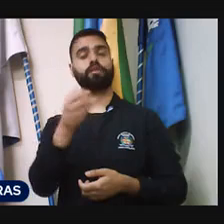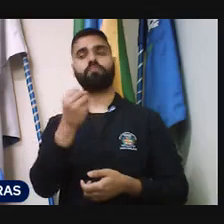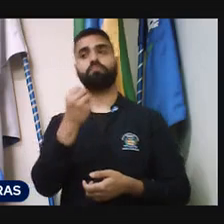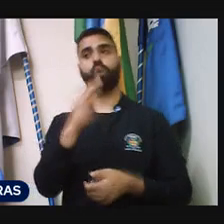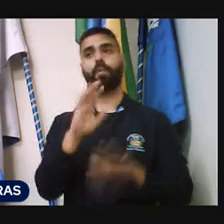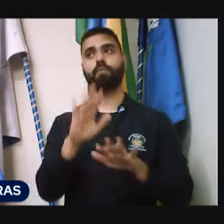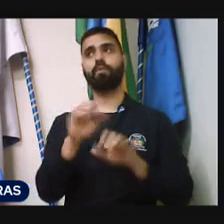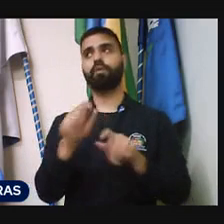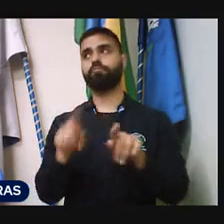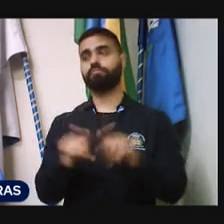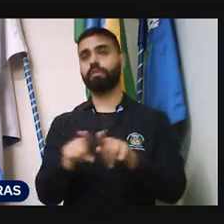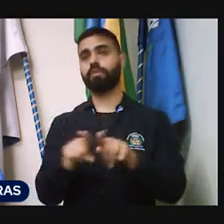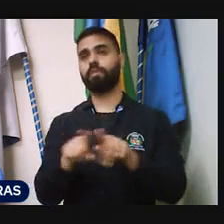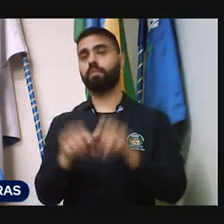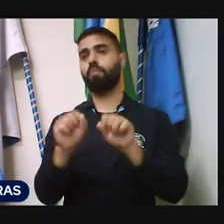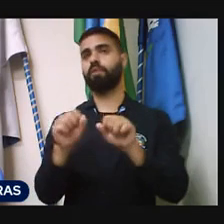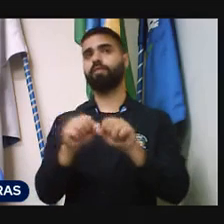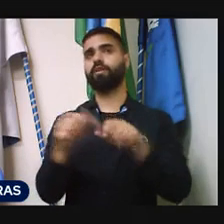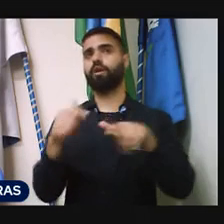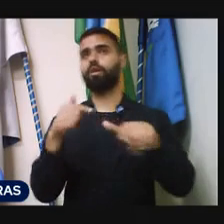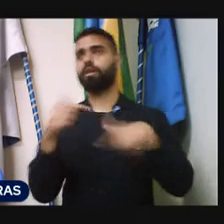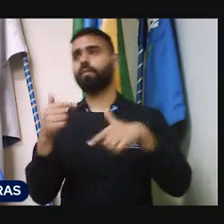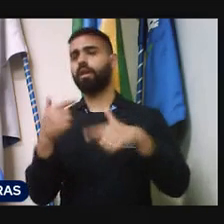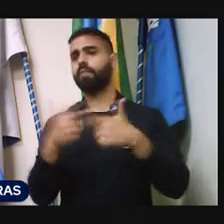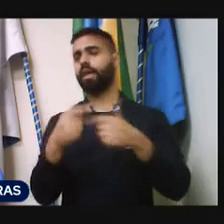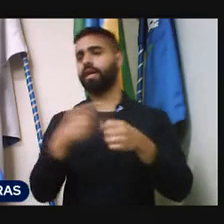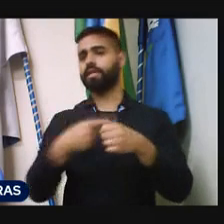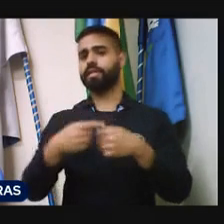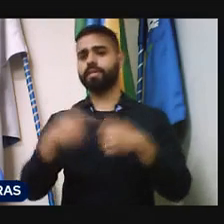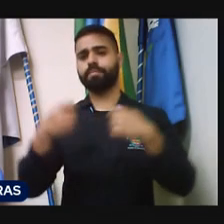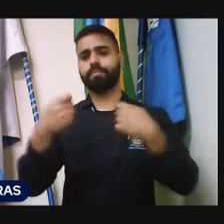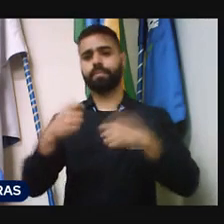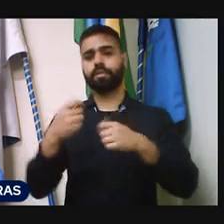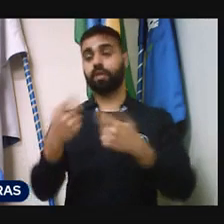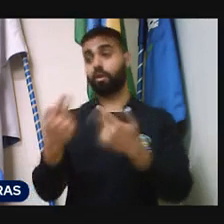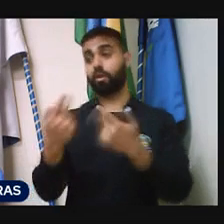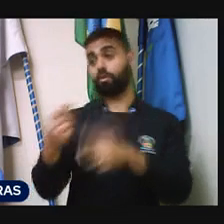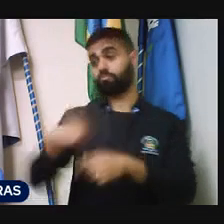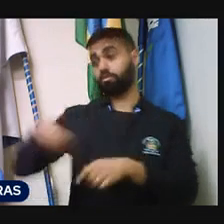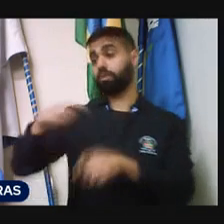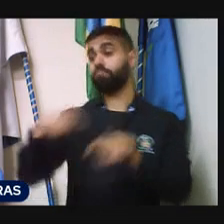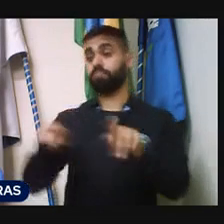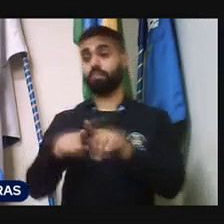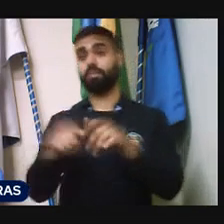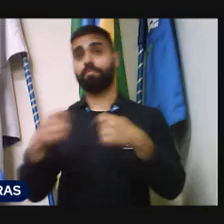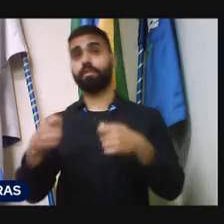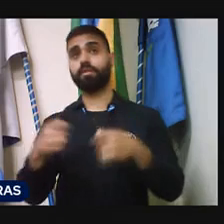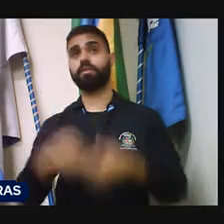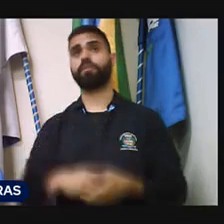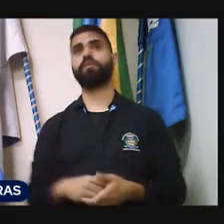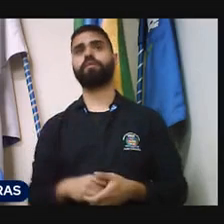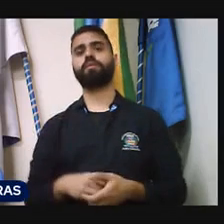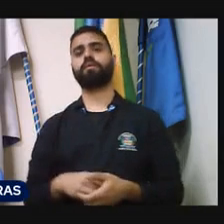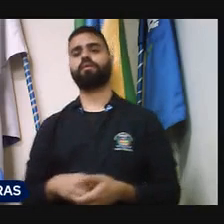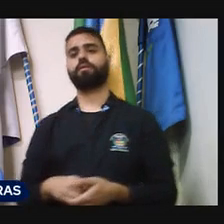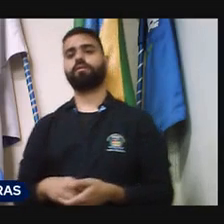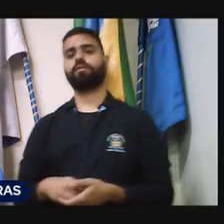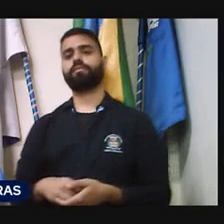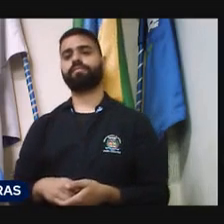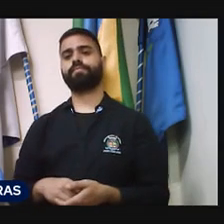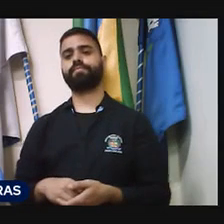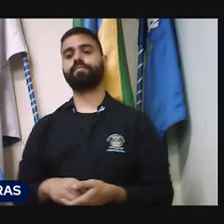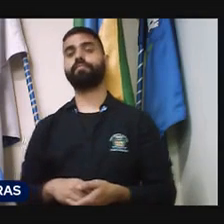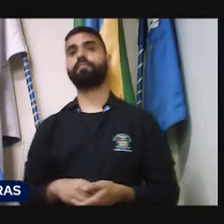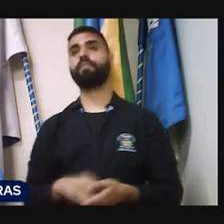possam realmente executar o serviço que essas cidades necessitam como a nossa necessita como nós não estamos não entram